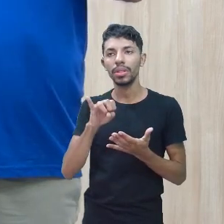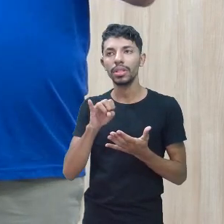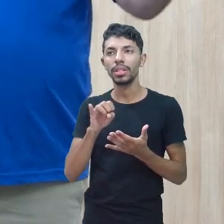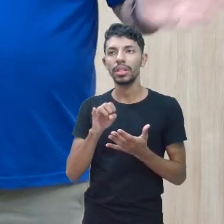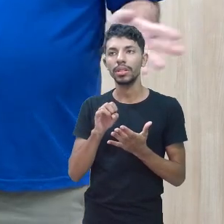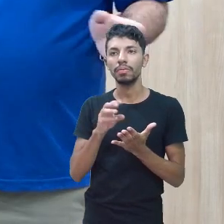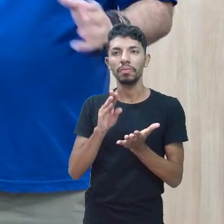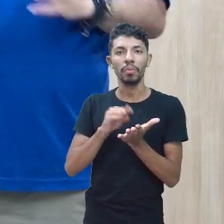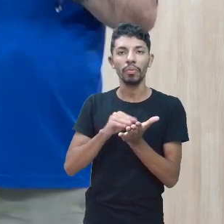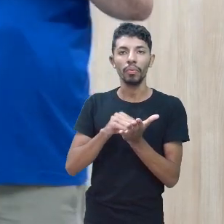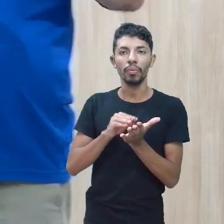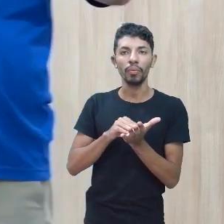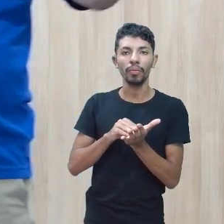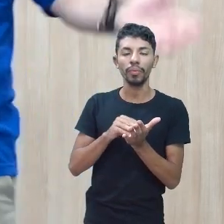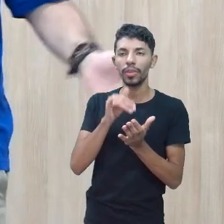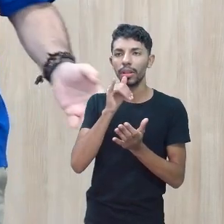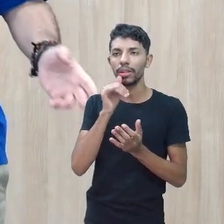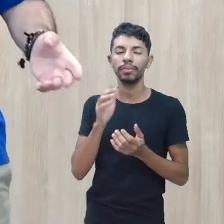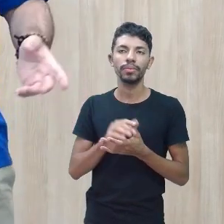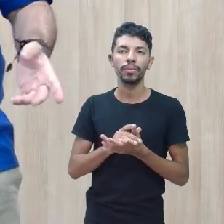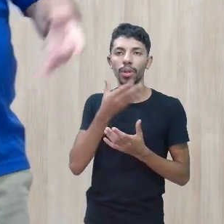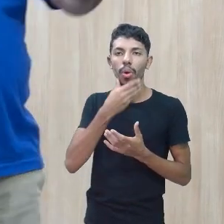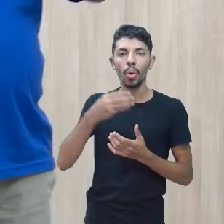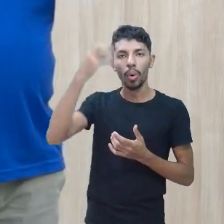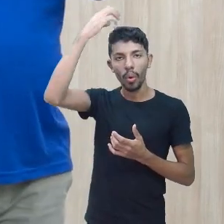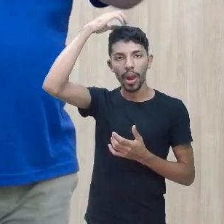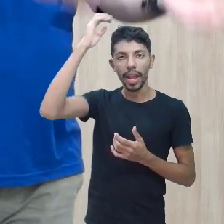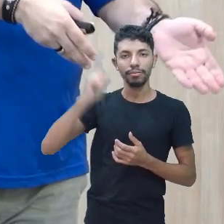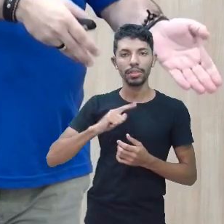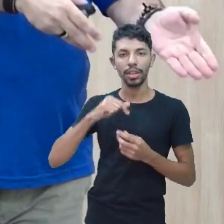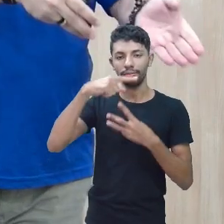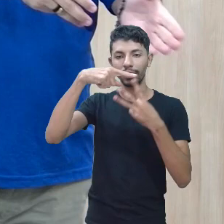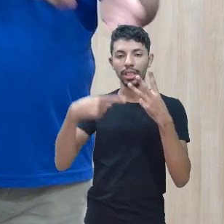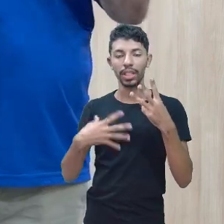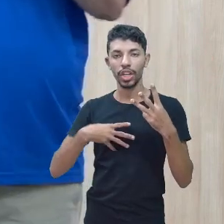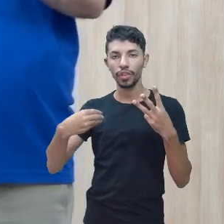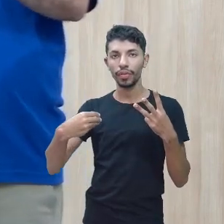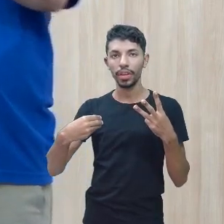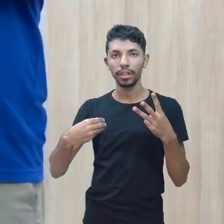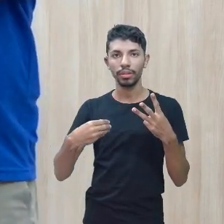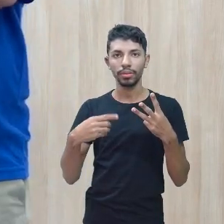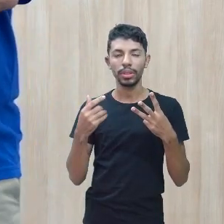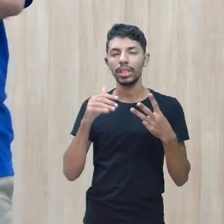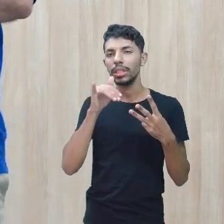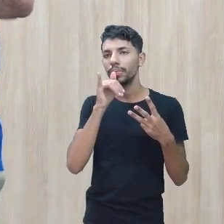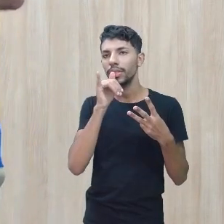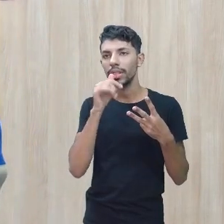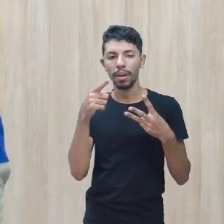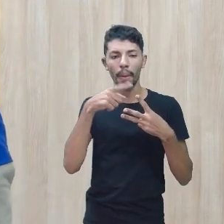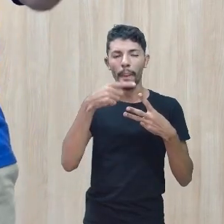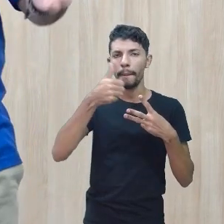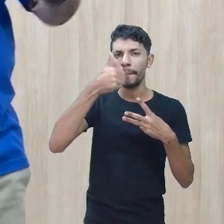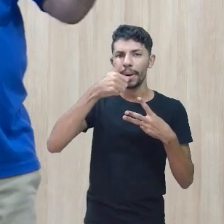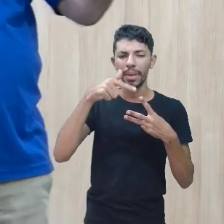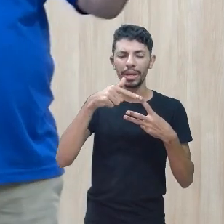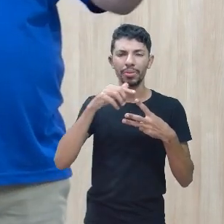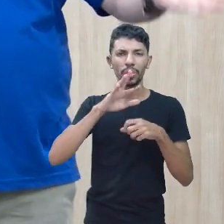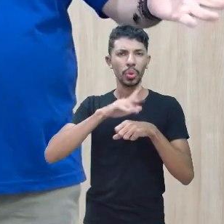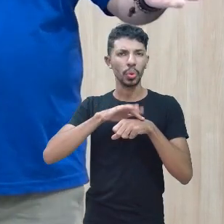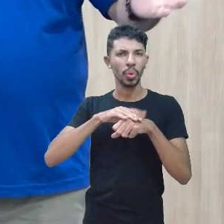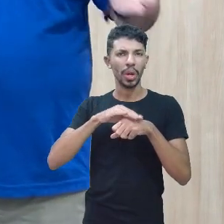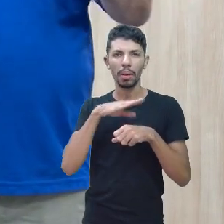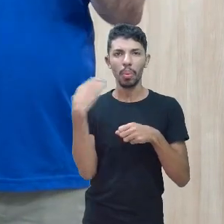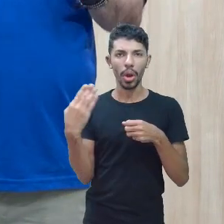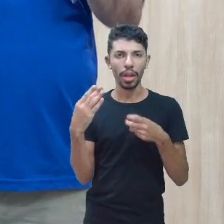um determinado rei ele tem 3 filhos. Aí aquele filho que iria sucedê-lo, ele teve uma doença aí qualquer e